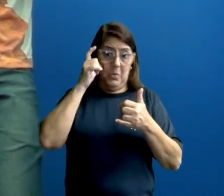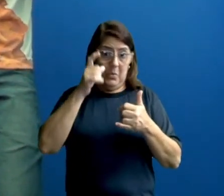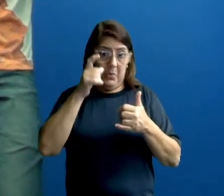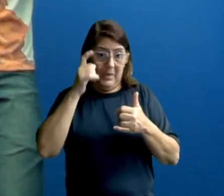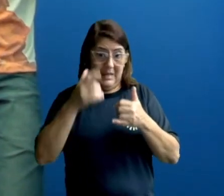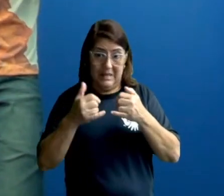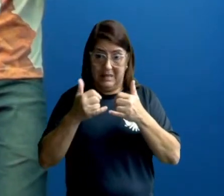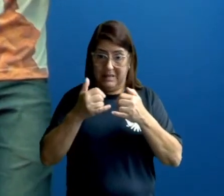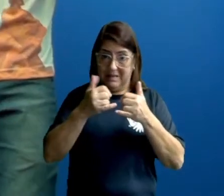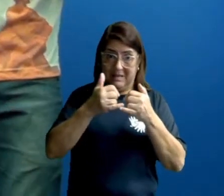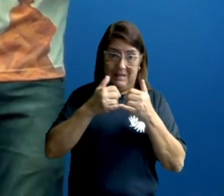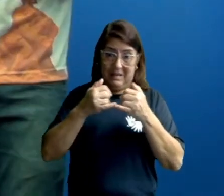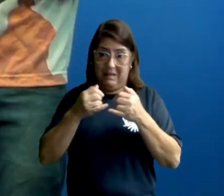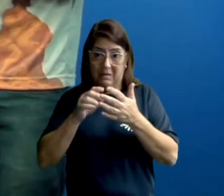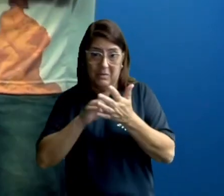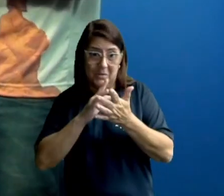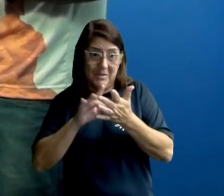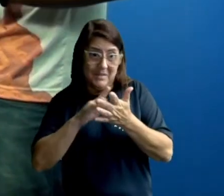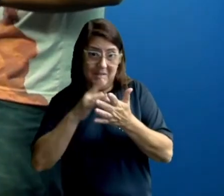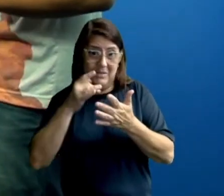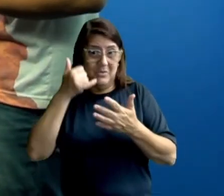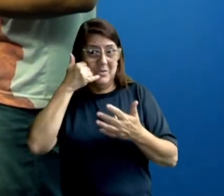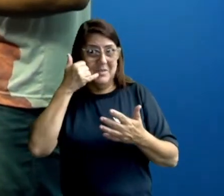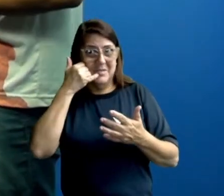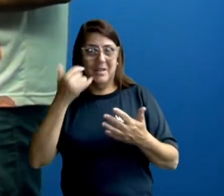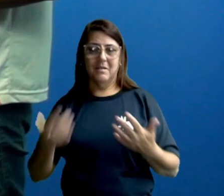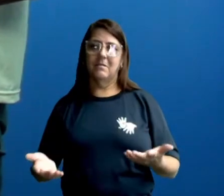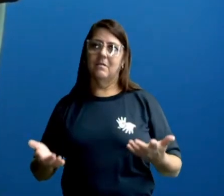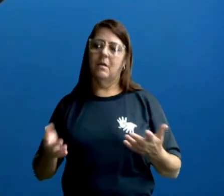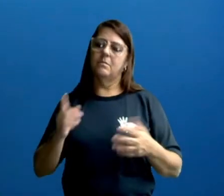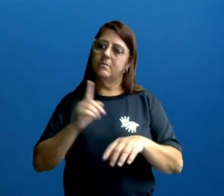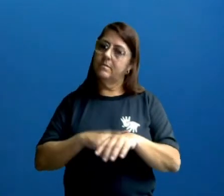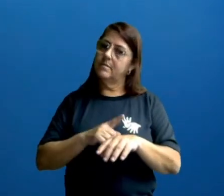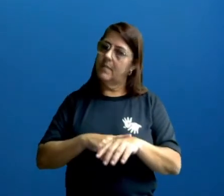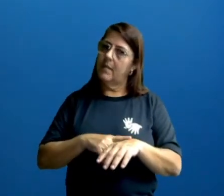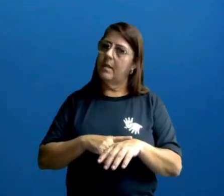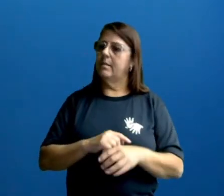gente precisa saber dividir o nosso tempo, tá certo?